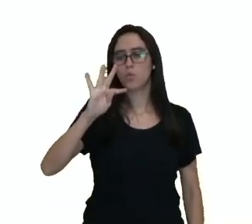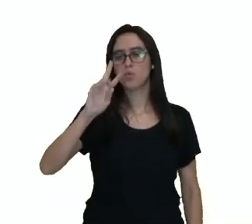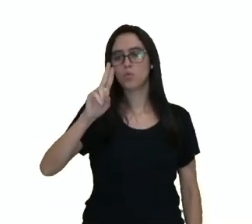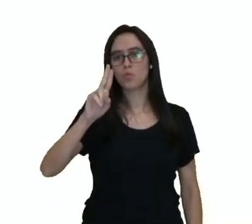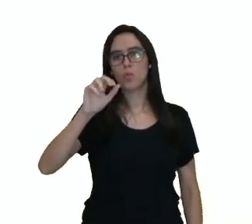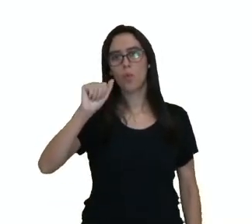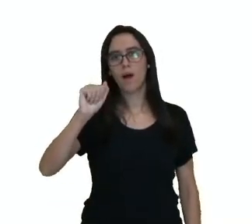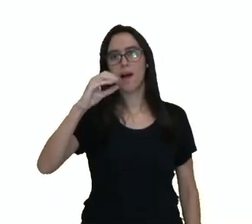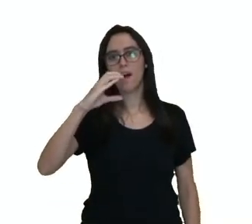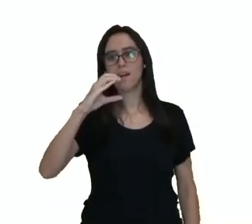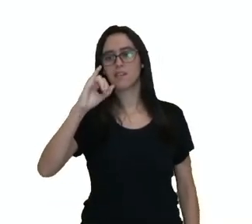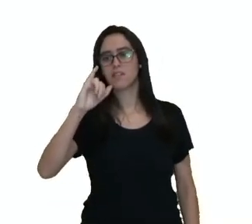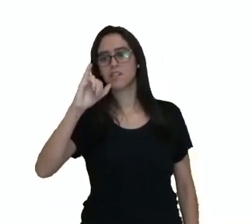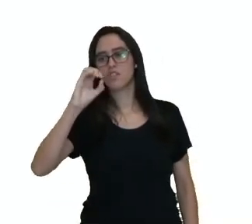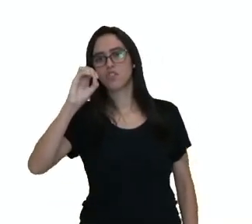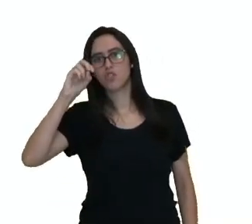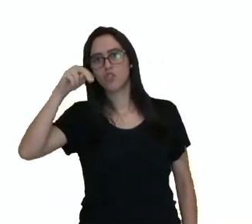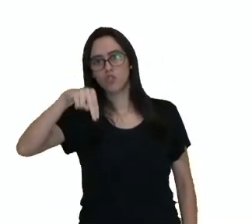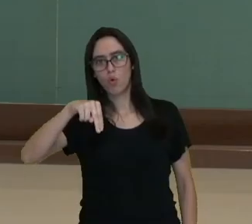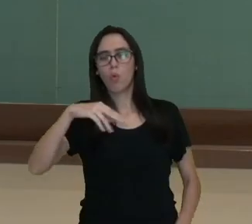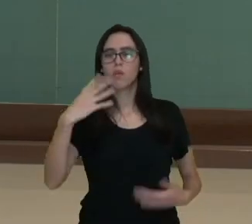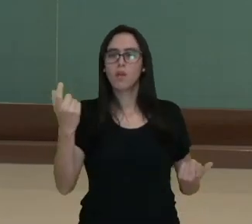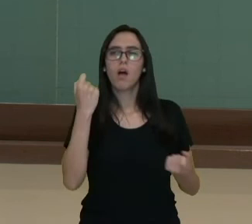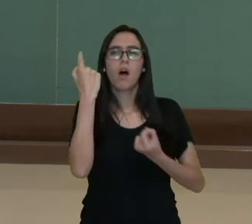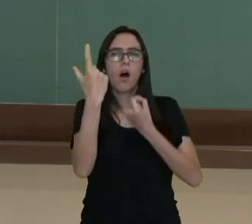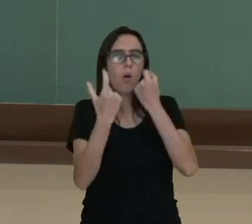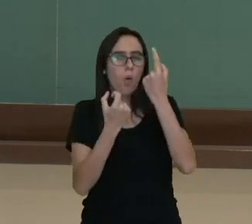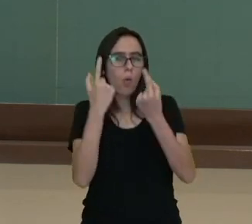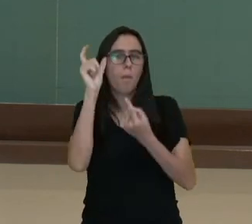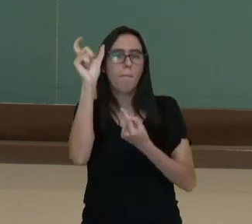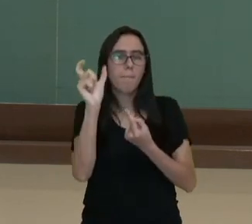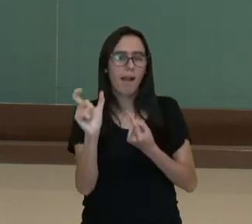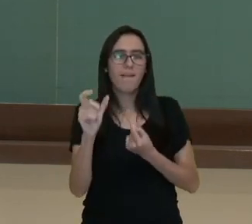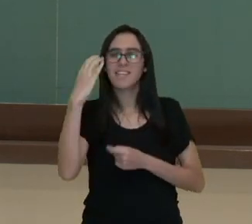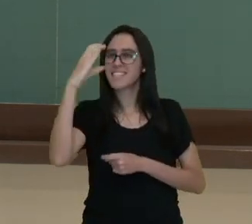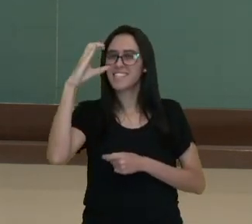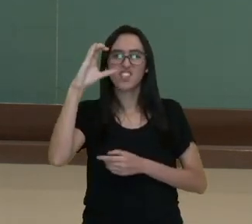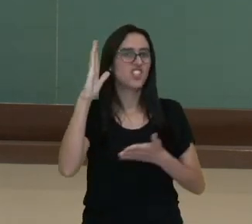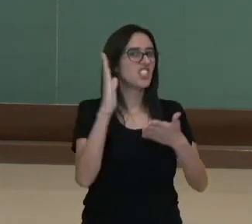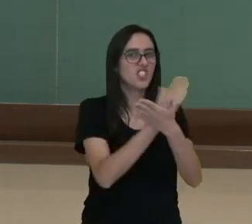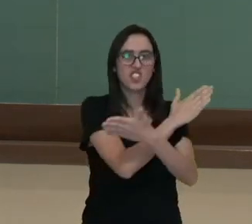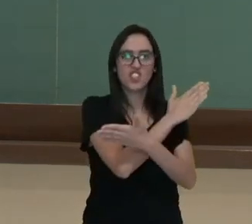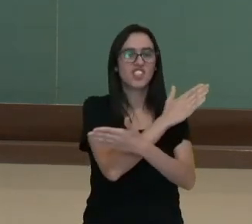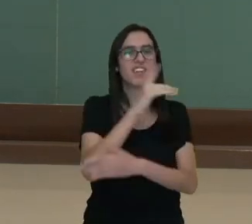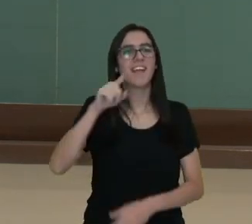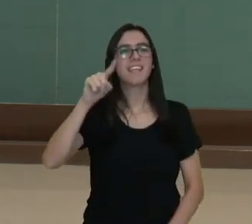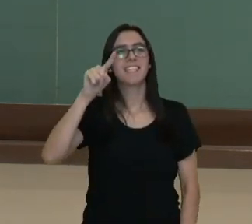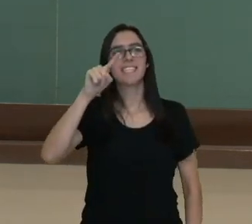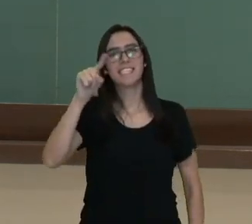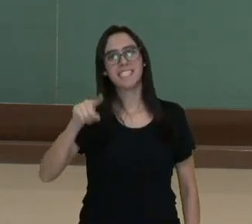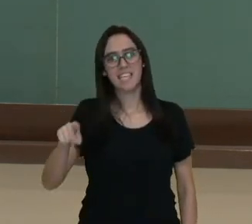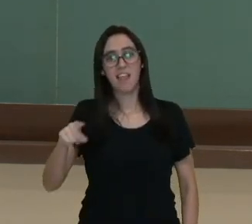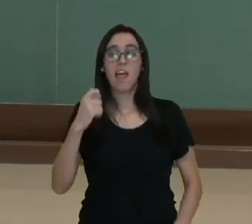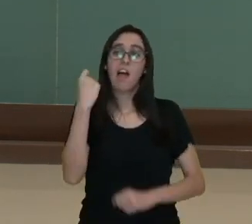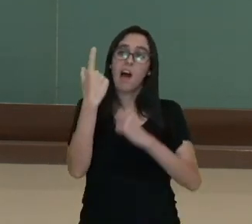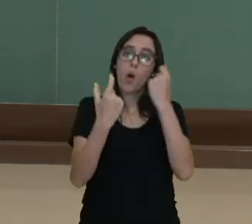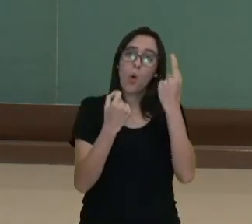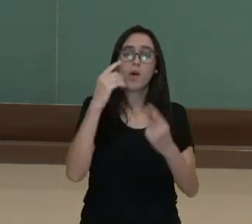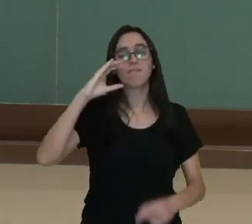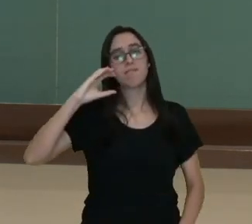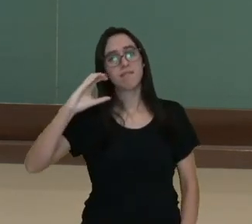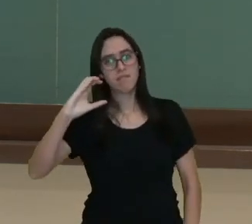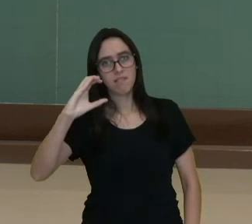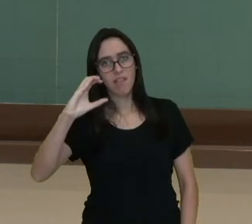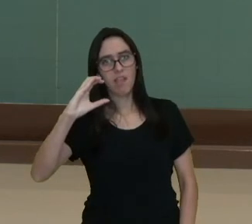pontuação. Então, em alguns casos, substitui por Z. Em outros casos, apenas pelo C. Olha que